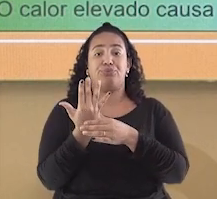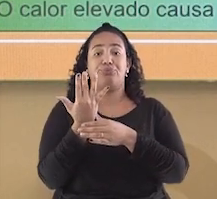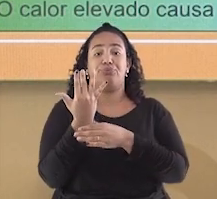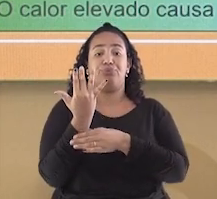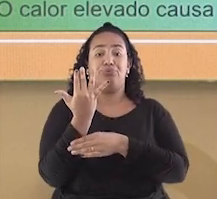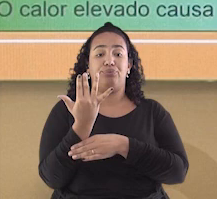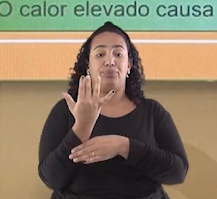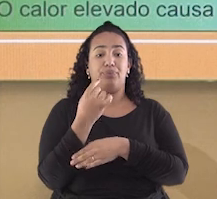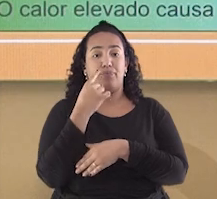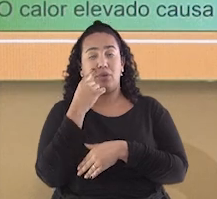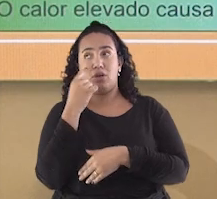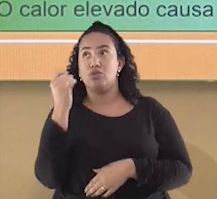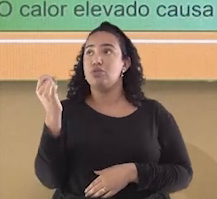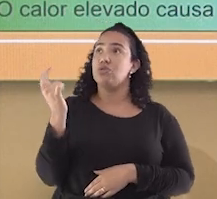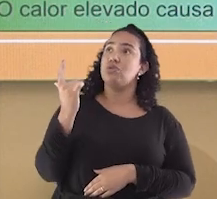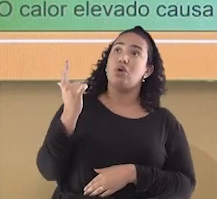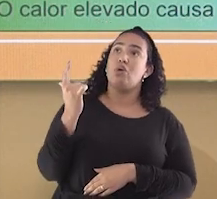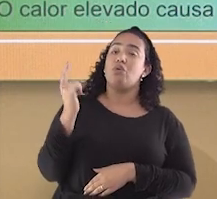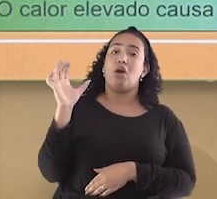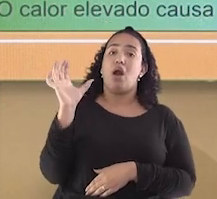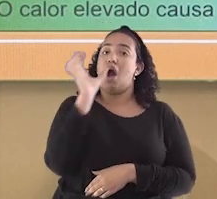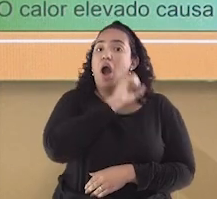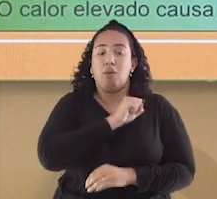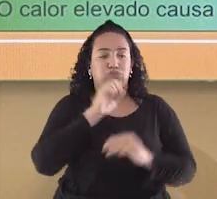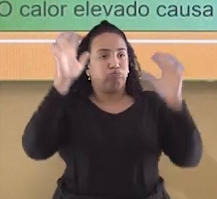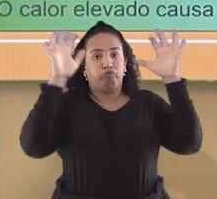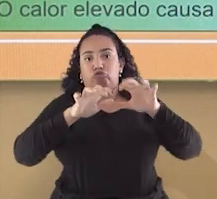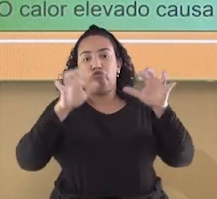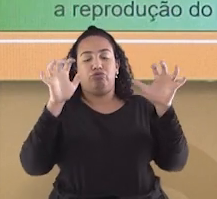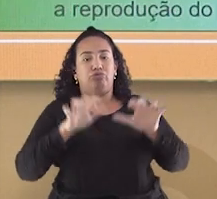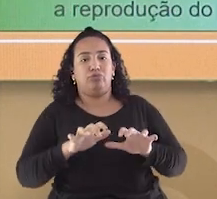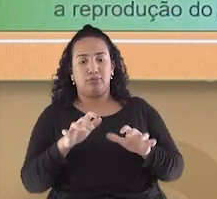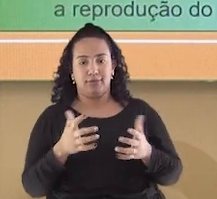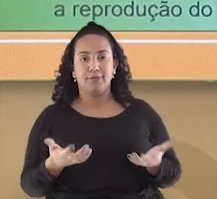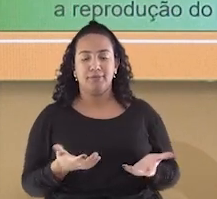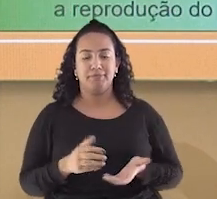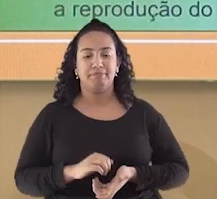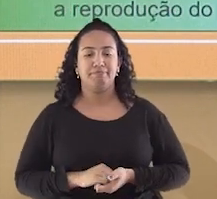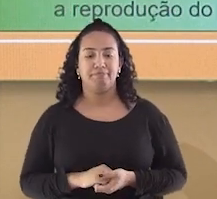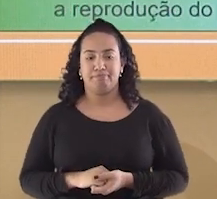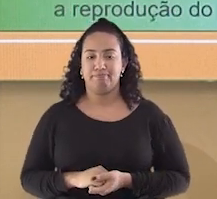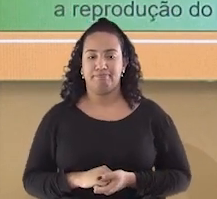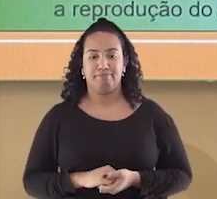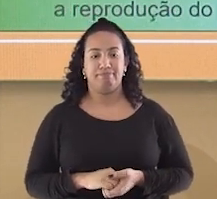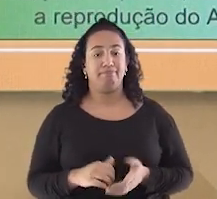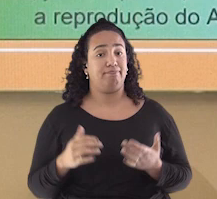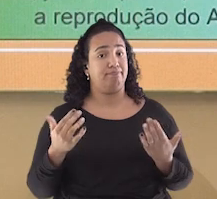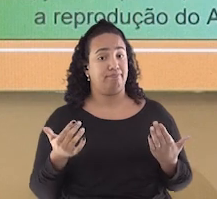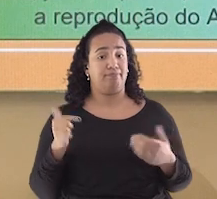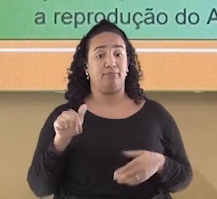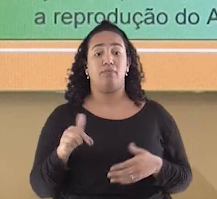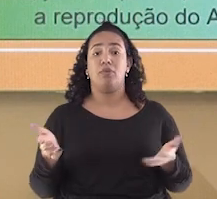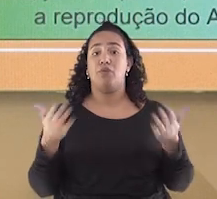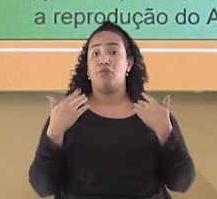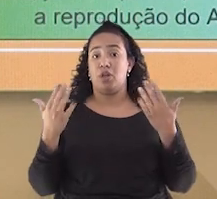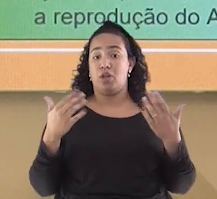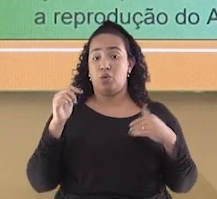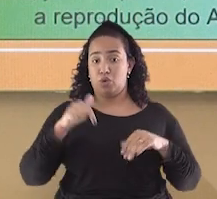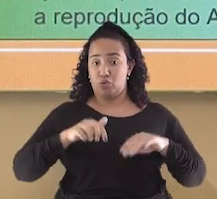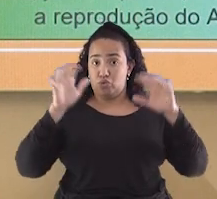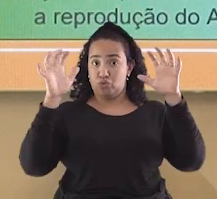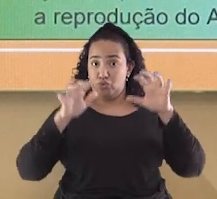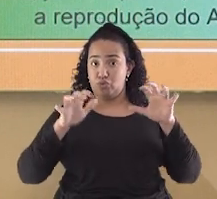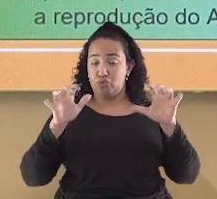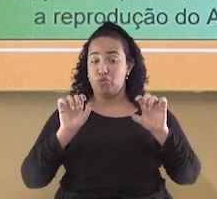de repente começa a chover muito forte, certo? No entanto, o verão, por conta da chuva, traz também